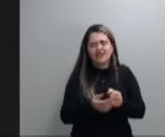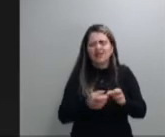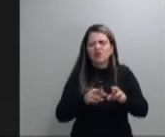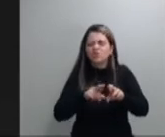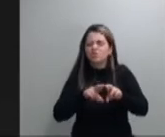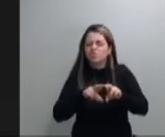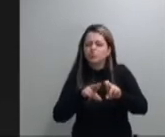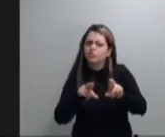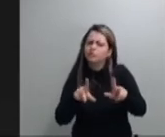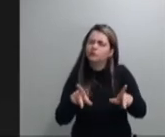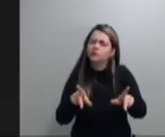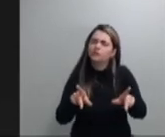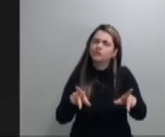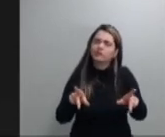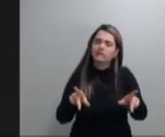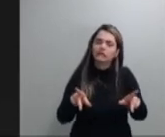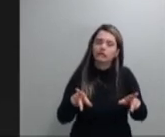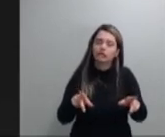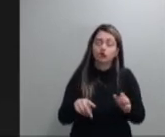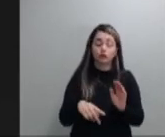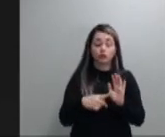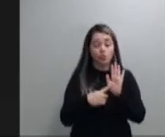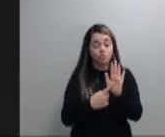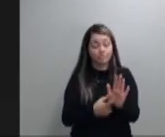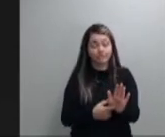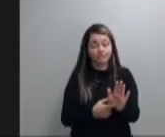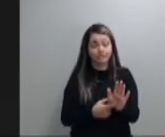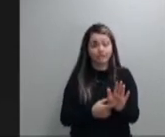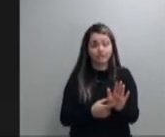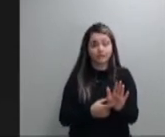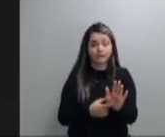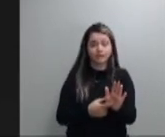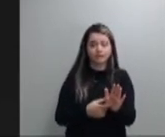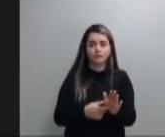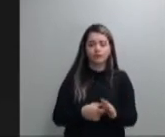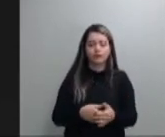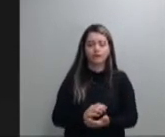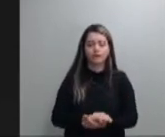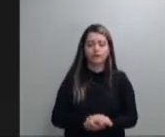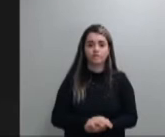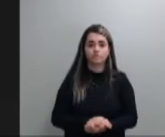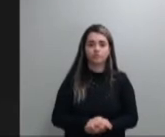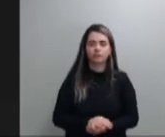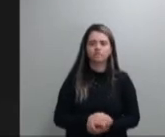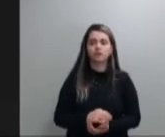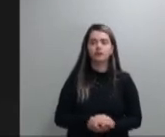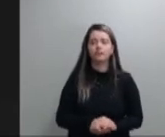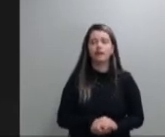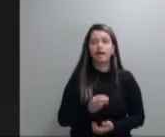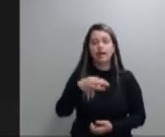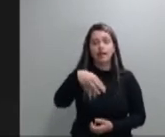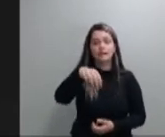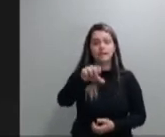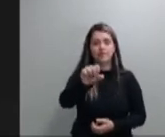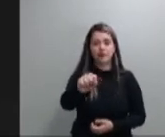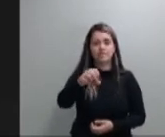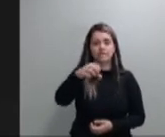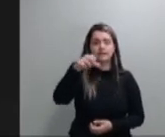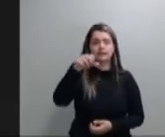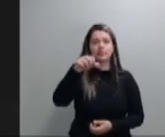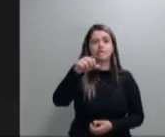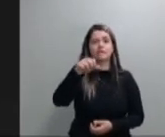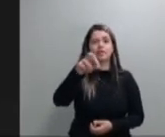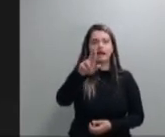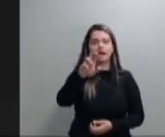outro. Vejam, Vossas Excelências, que um precedente do MS 33406, que foi utilizado pelo primeiro acordo para